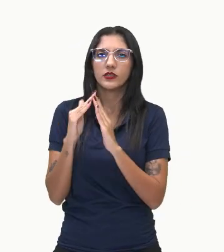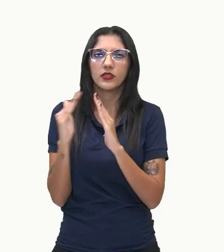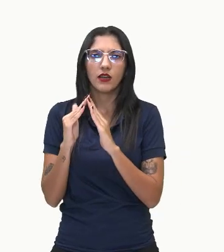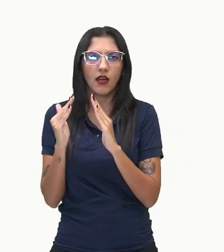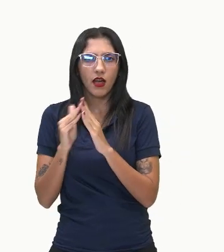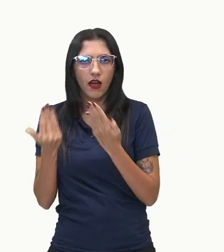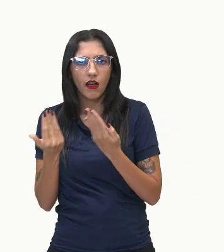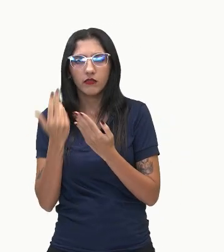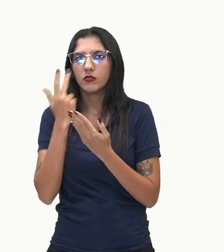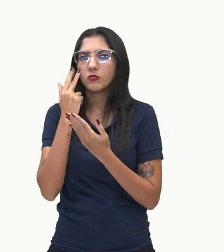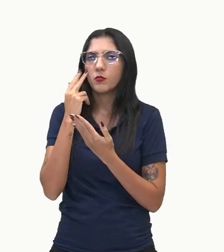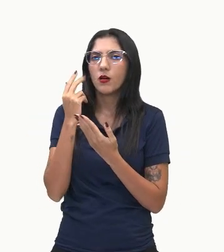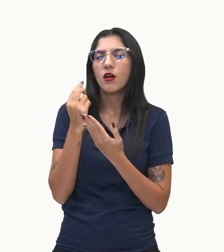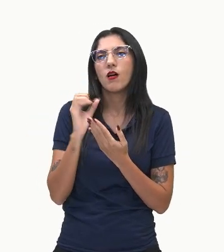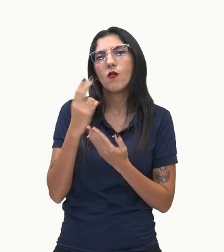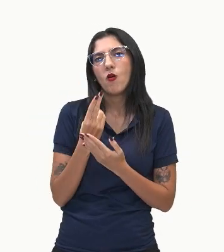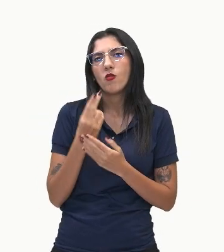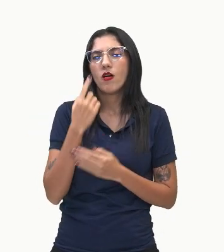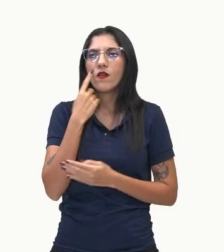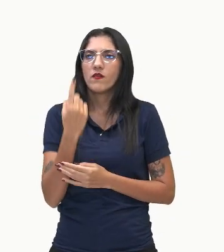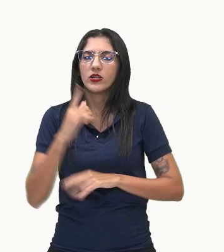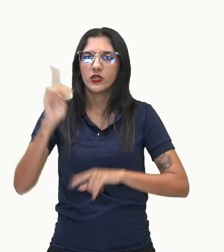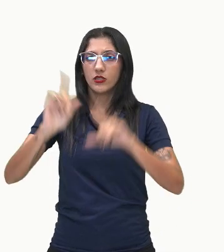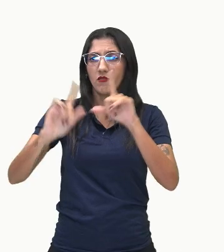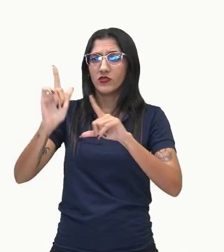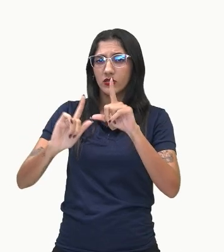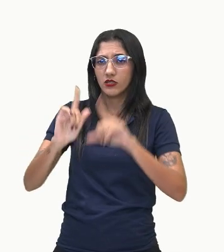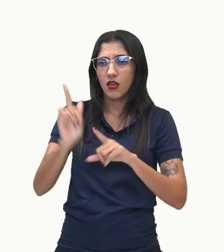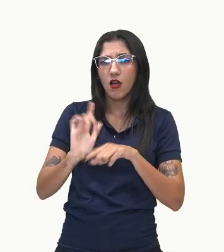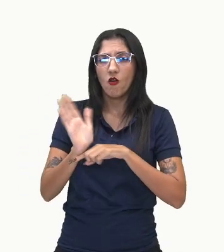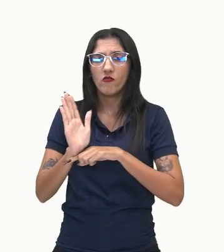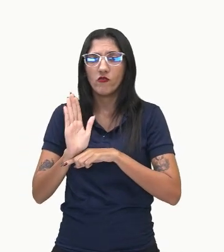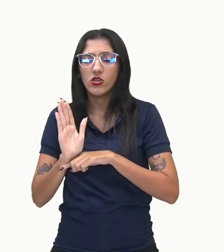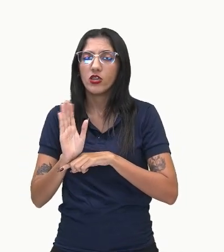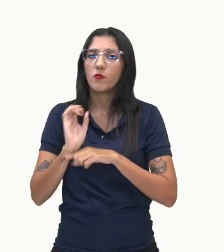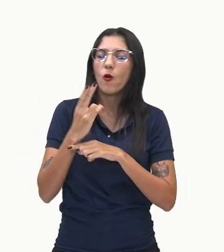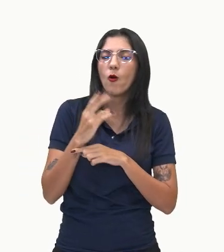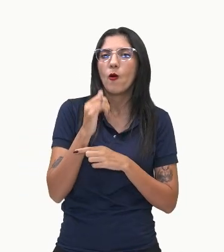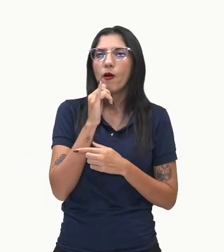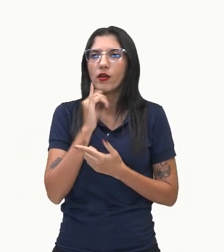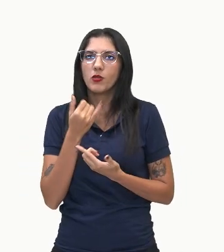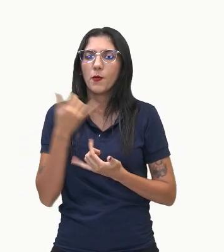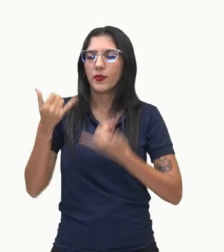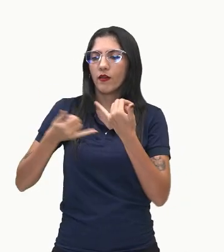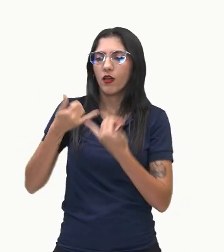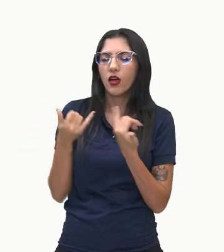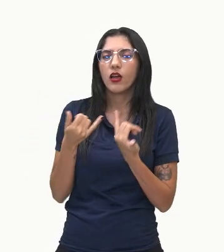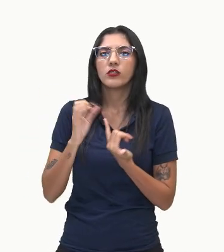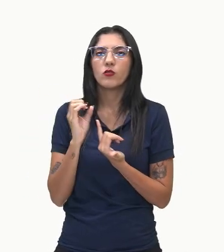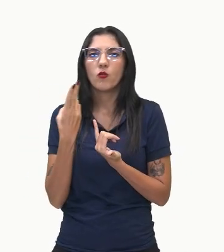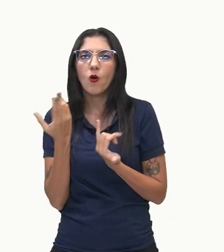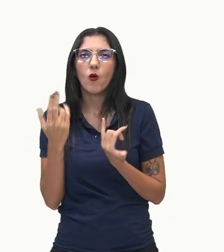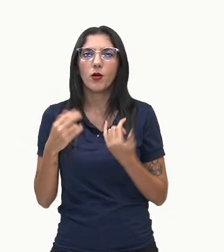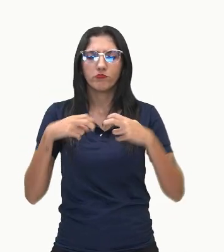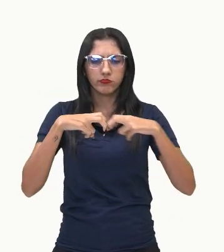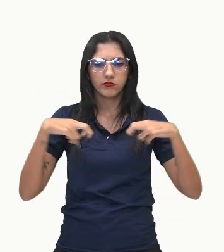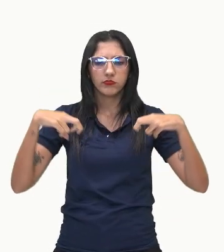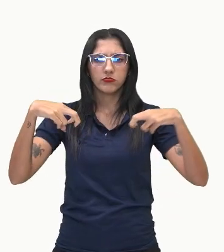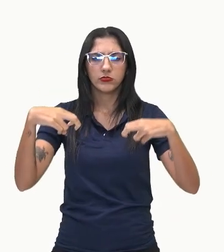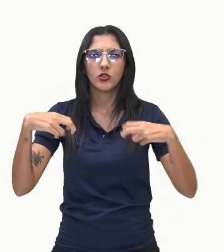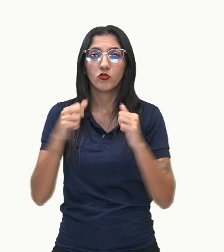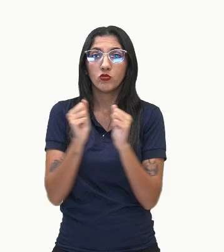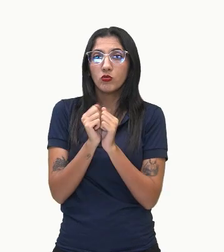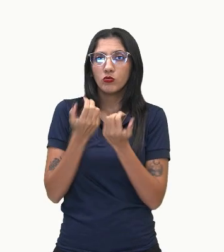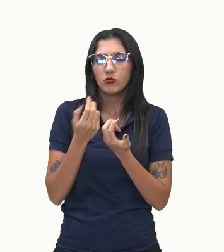estou vendo uma TV, vendo um filme, quando eu estou num piquenique, quando eu estou num jantar com pessoas